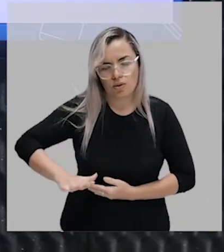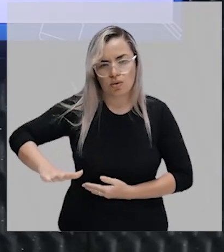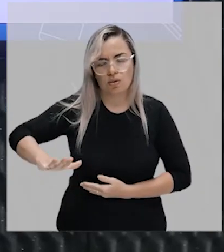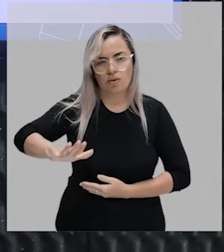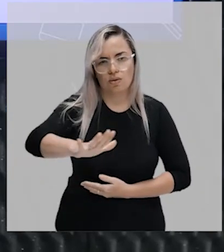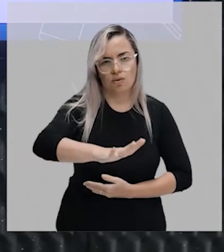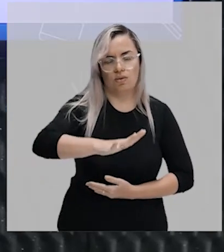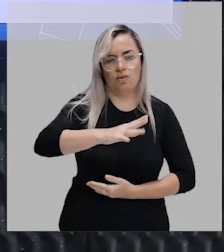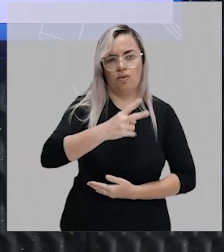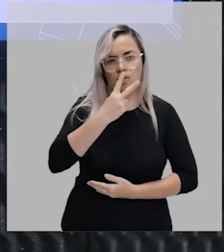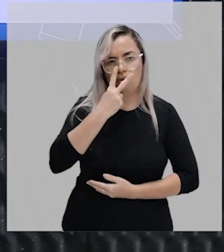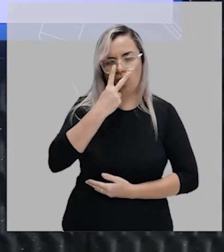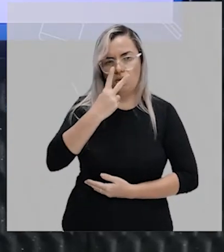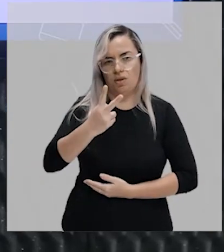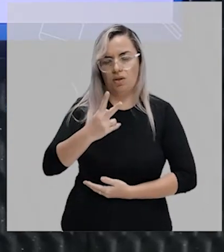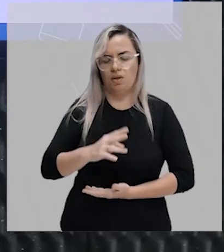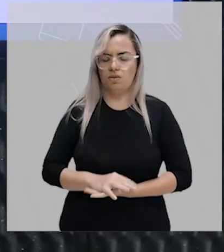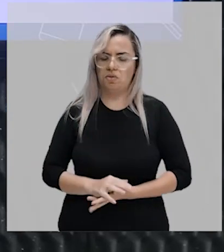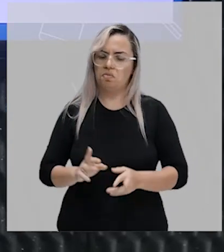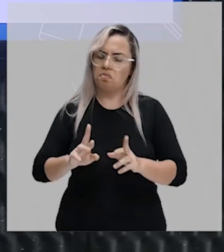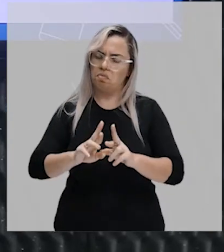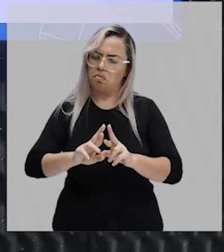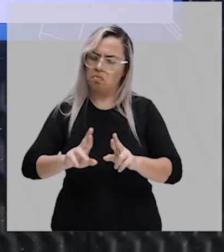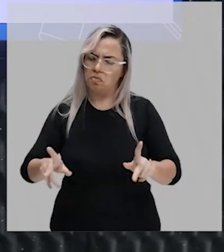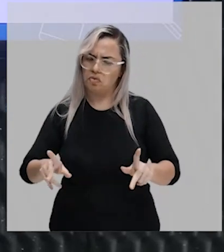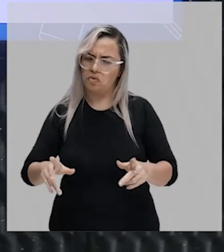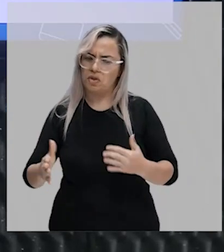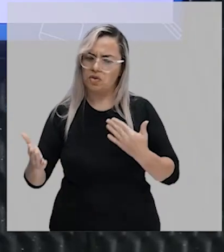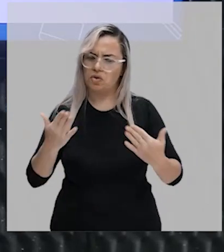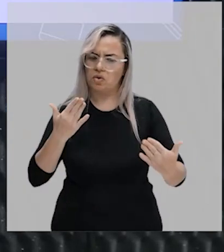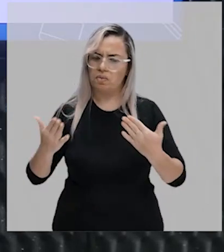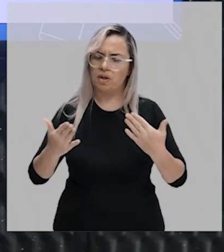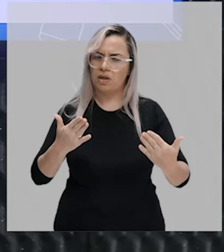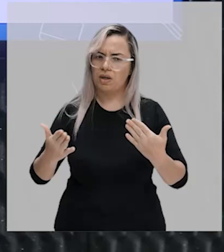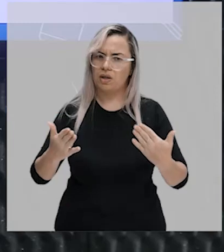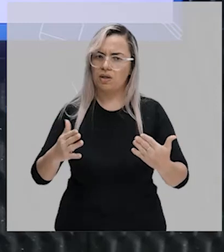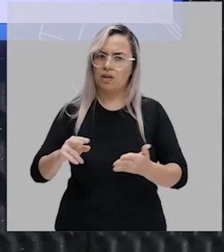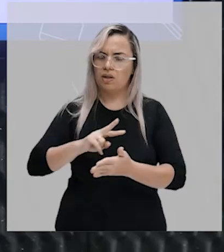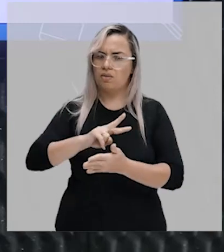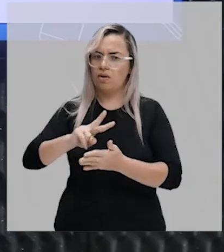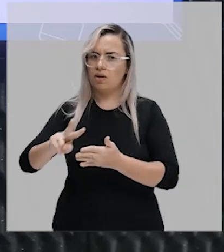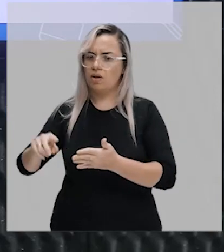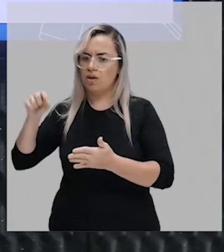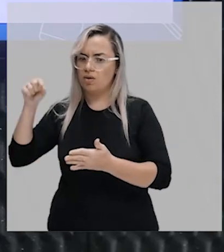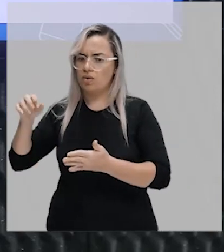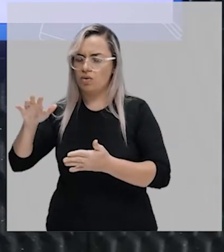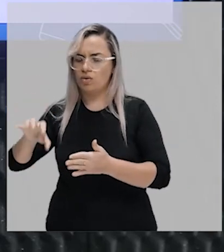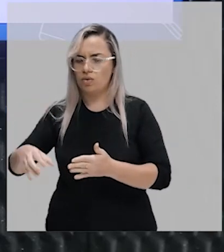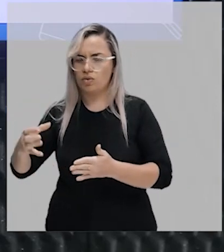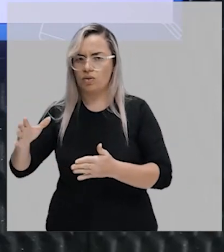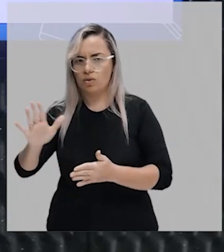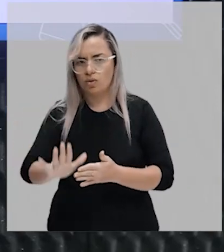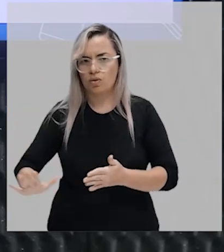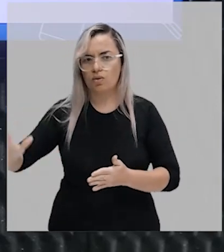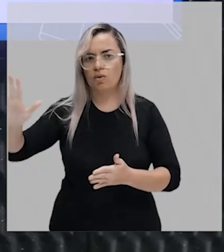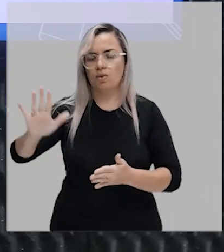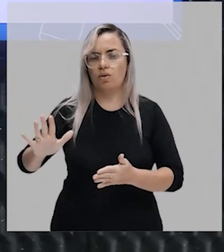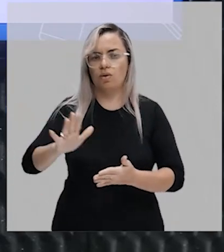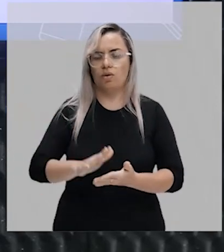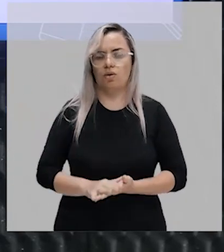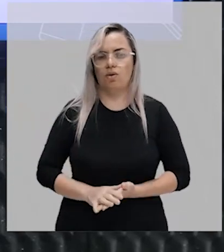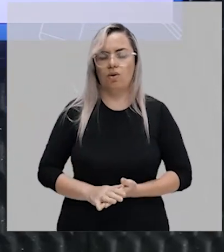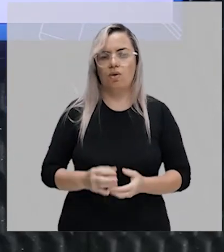ele acha esse fenômeno bem diferente dos outros fenômenos, certo? Eu posso até mencionar para vocês